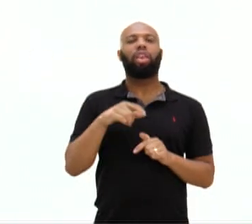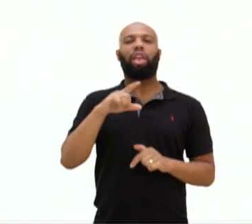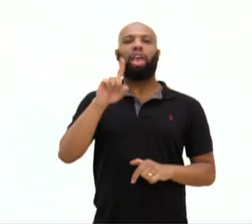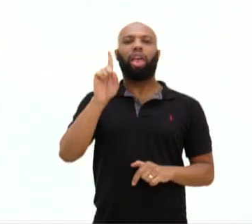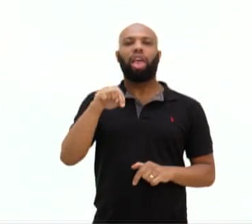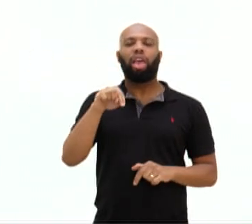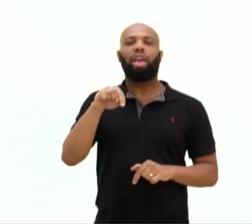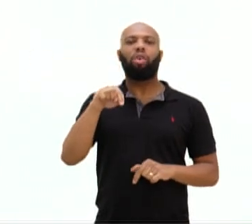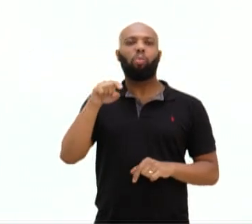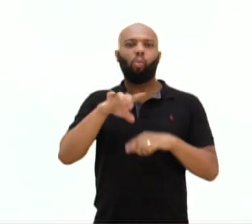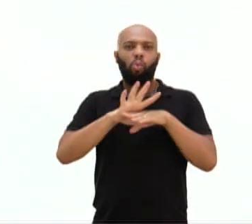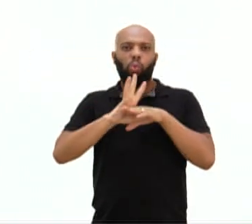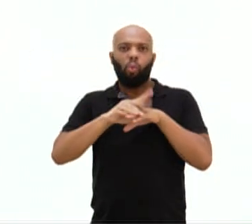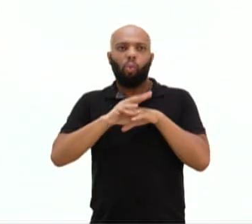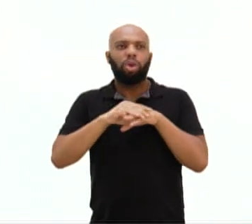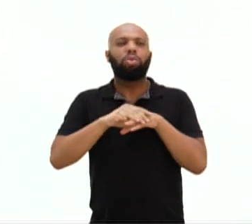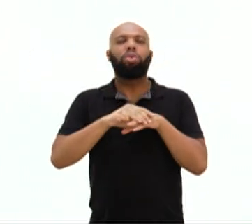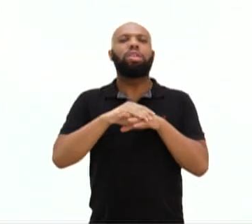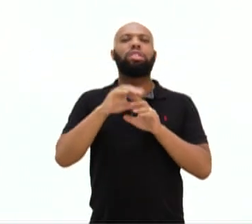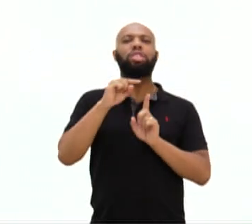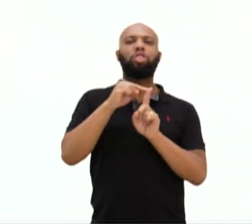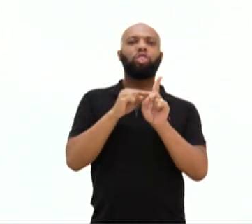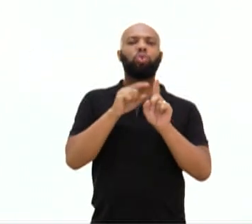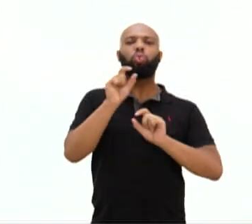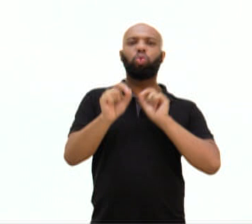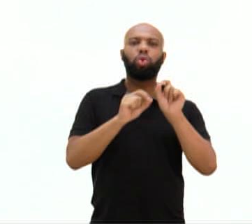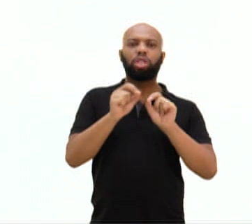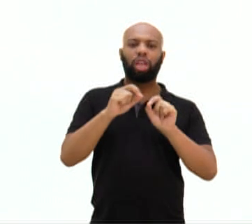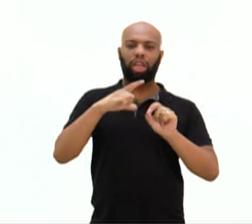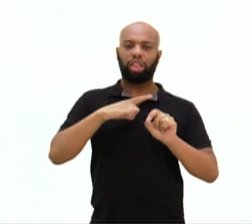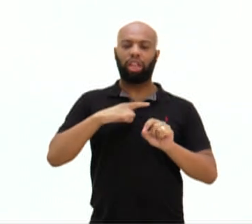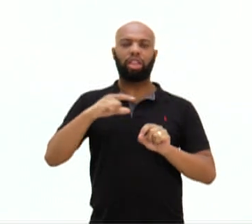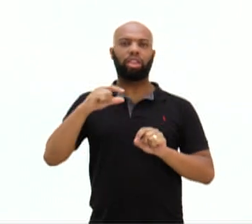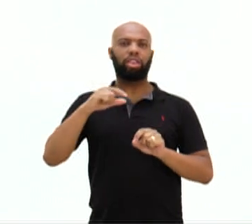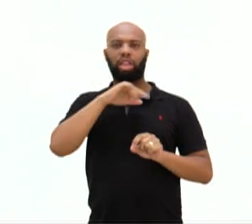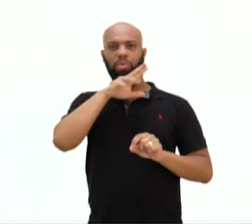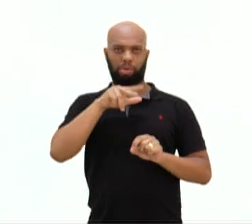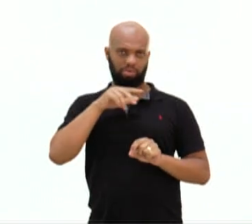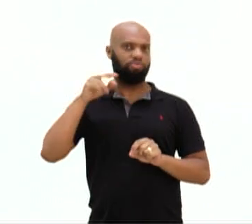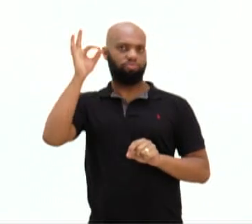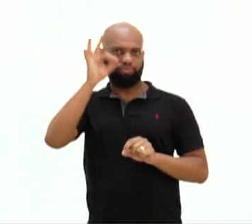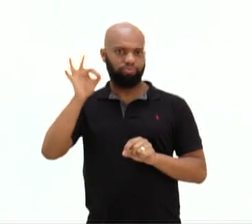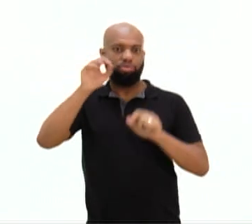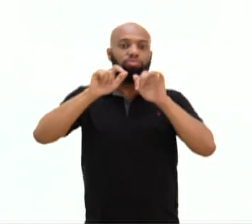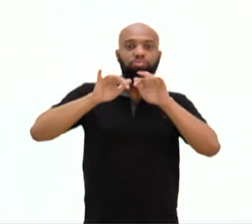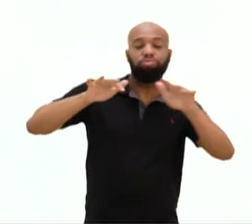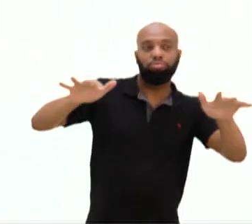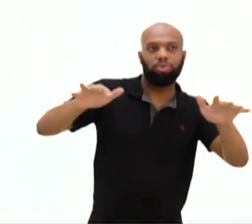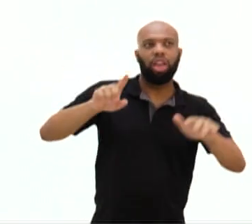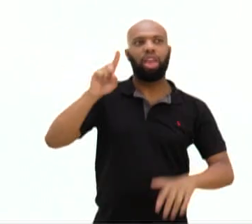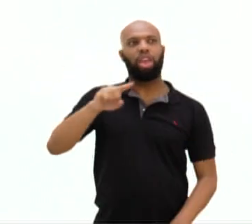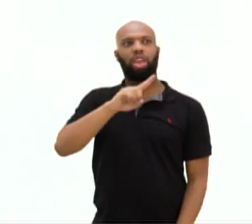essas doenças. Por que são consideradas, né? Porque são transmitidos por um animal. Então, zoonose transmitido por um animal.